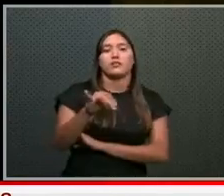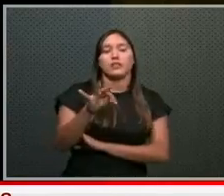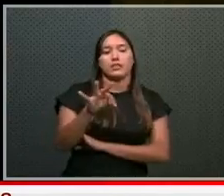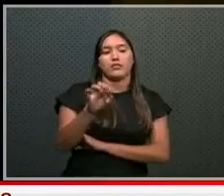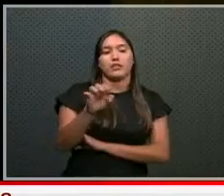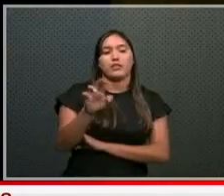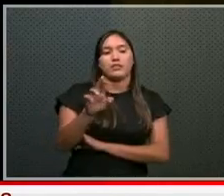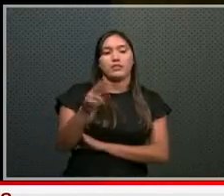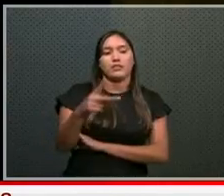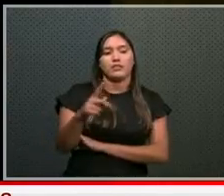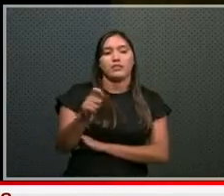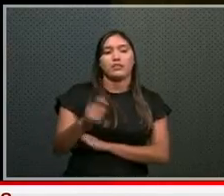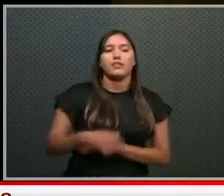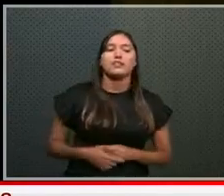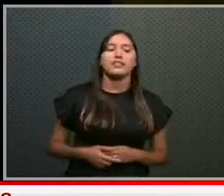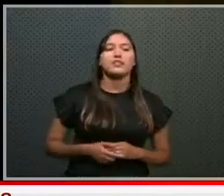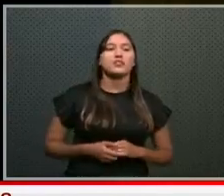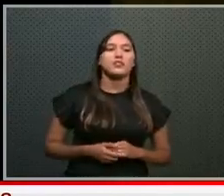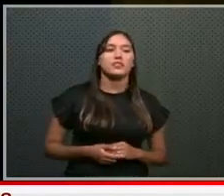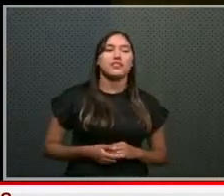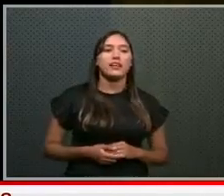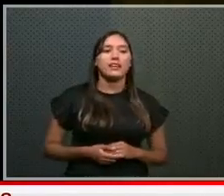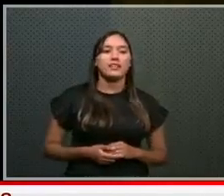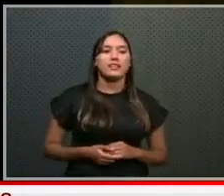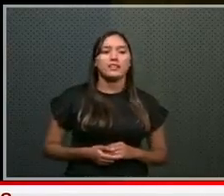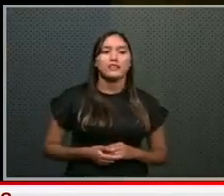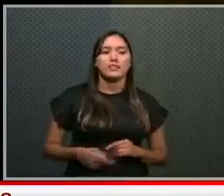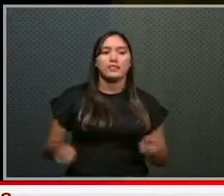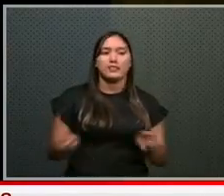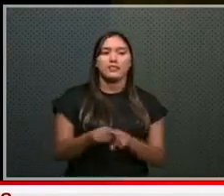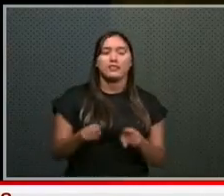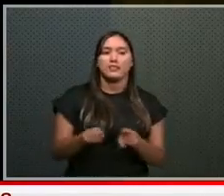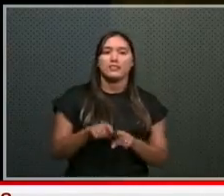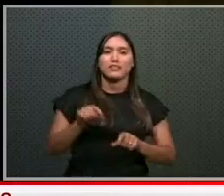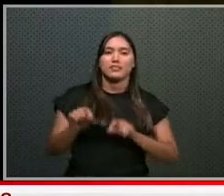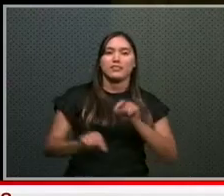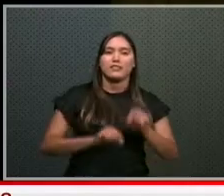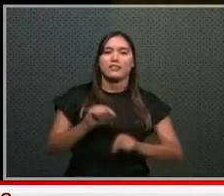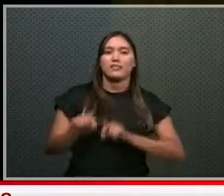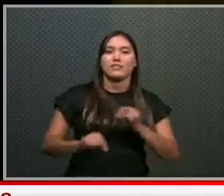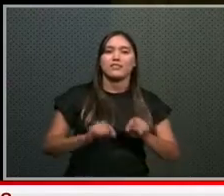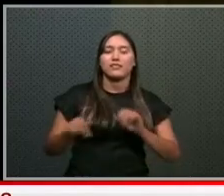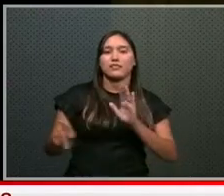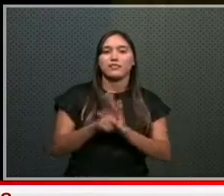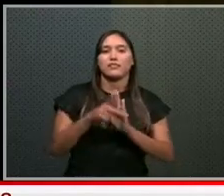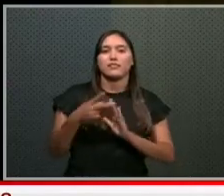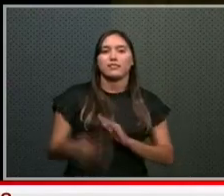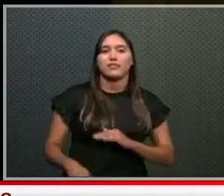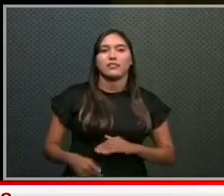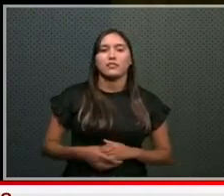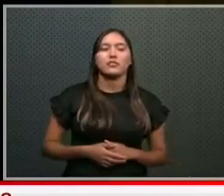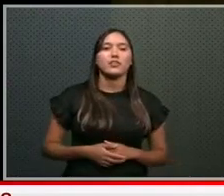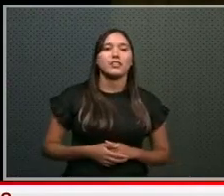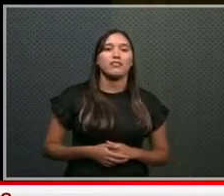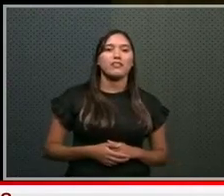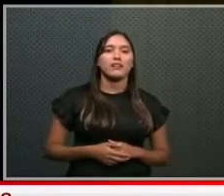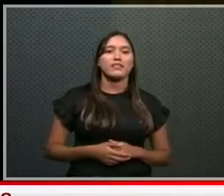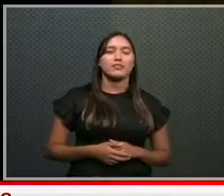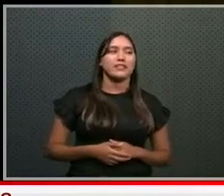pelo INCRA ou por qualquer outro Instituto que tenha responsabilidade de fazer a nossa titulação